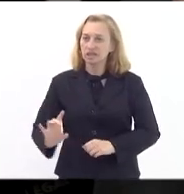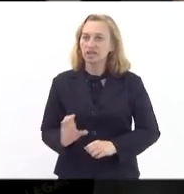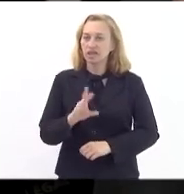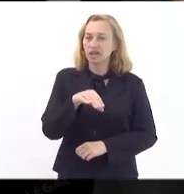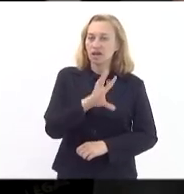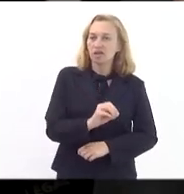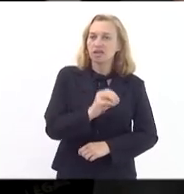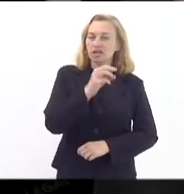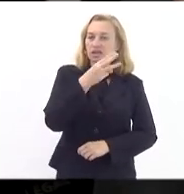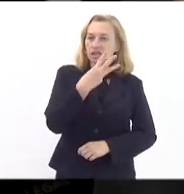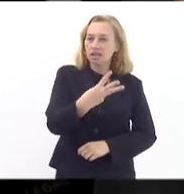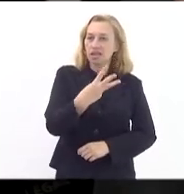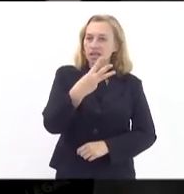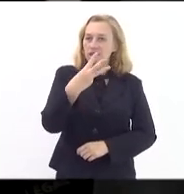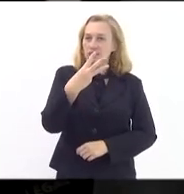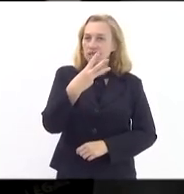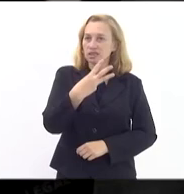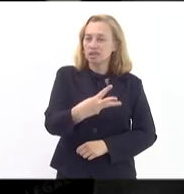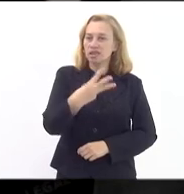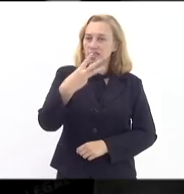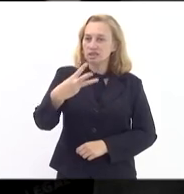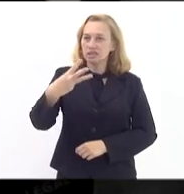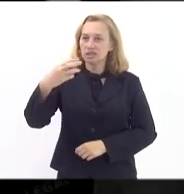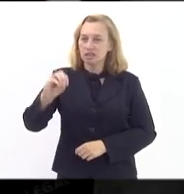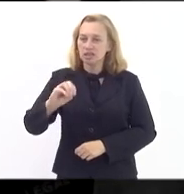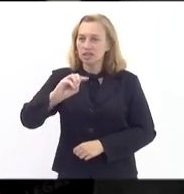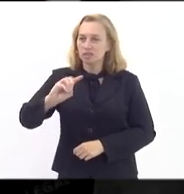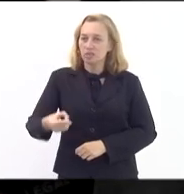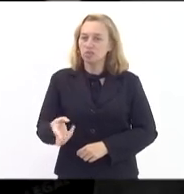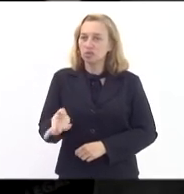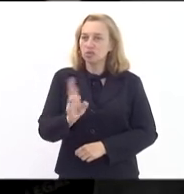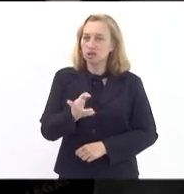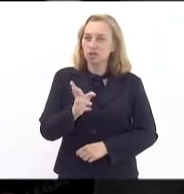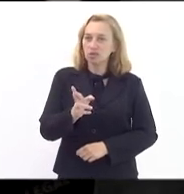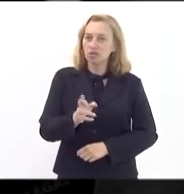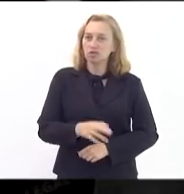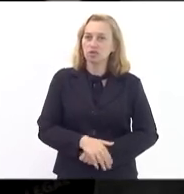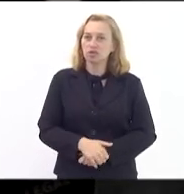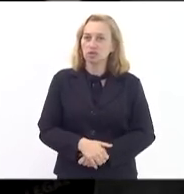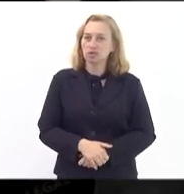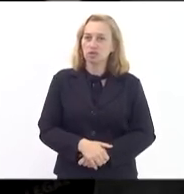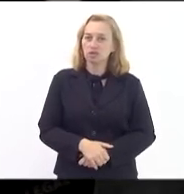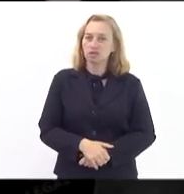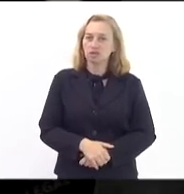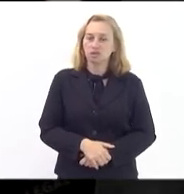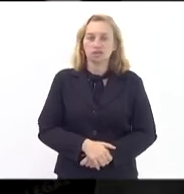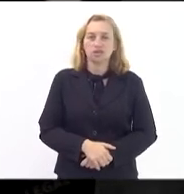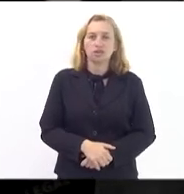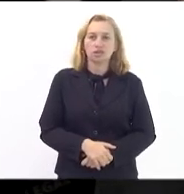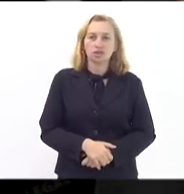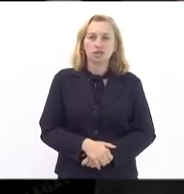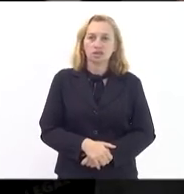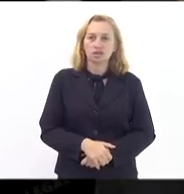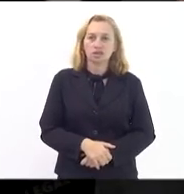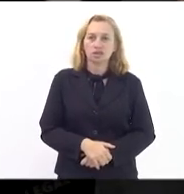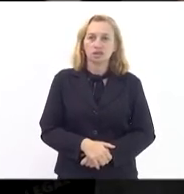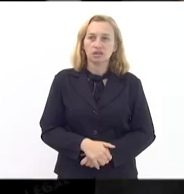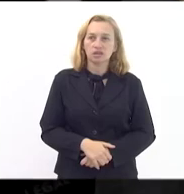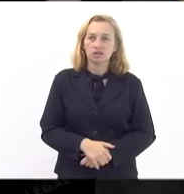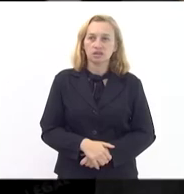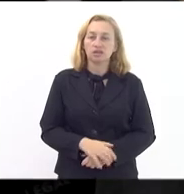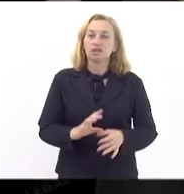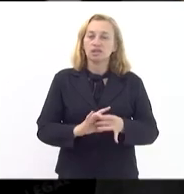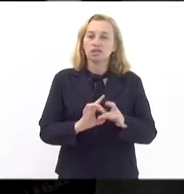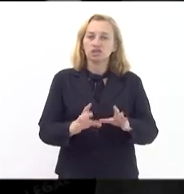cabos custa 330 mil reais e um custo adicional que horas que a empresa não poderia ter então nós estamos deixando